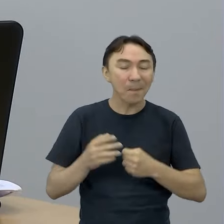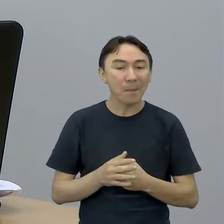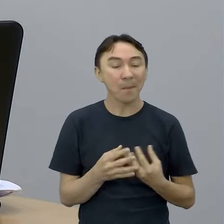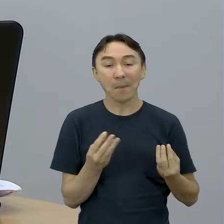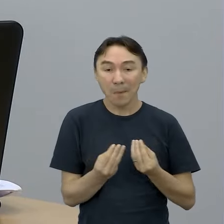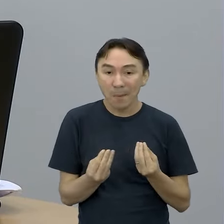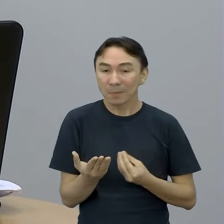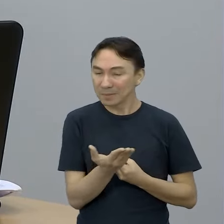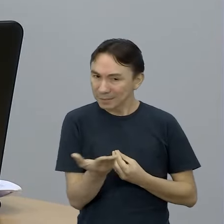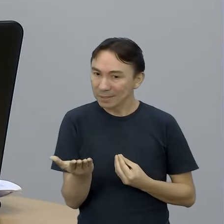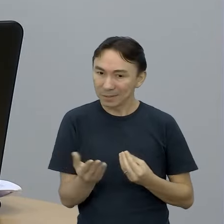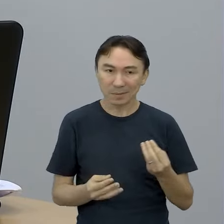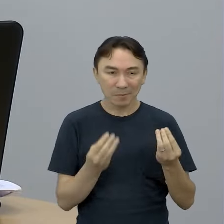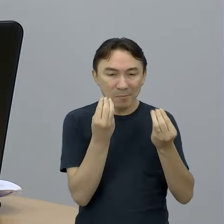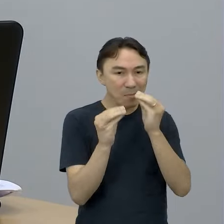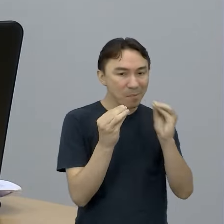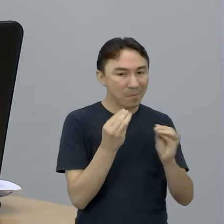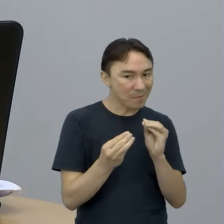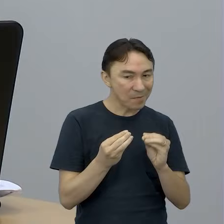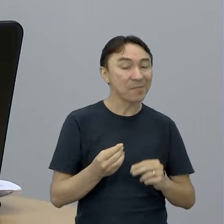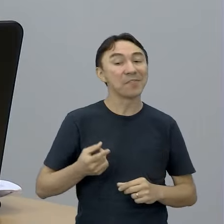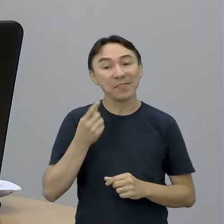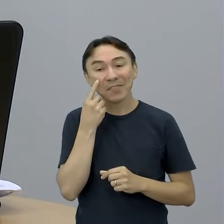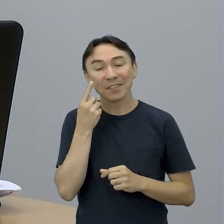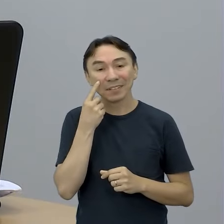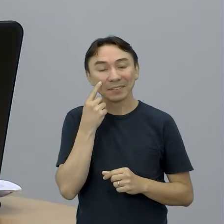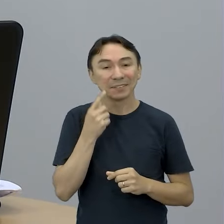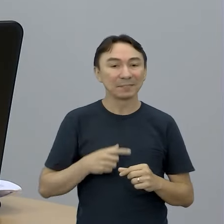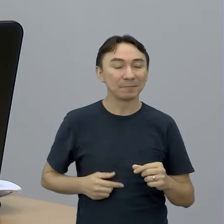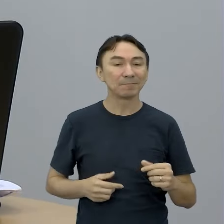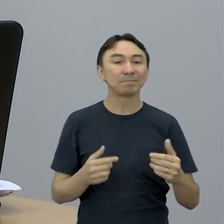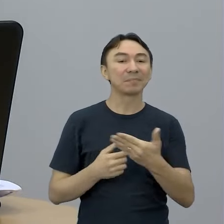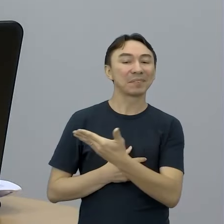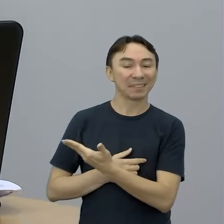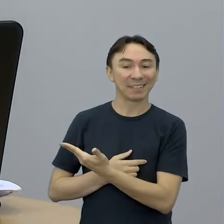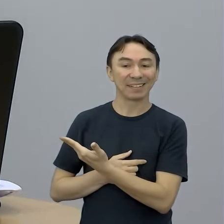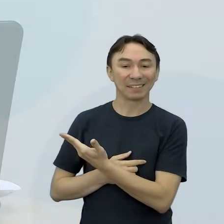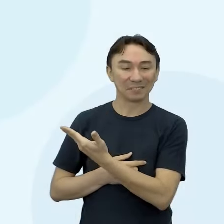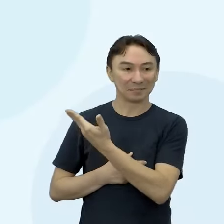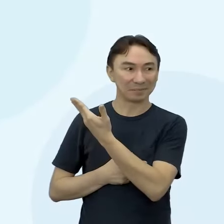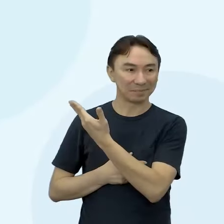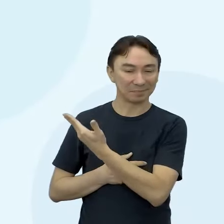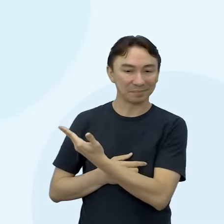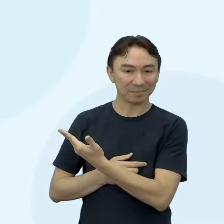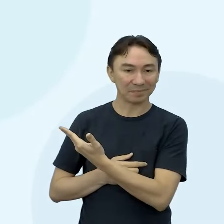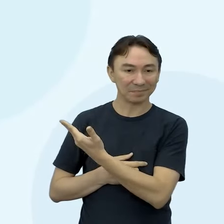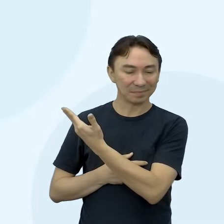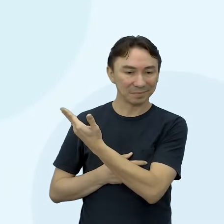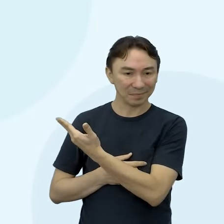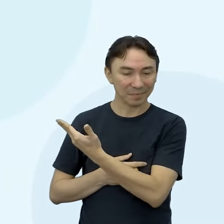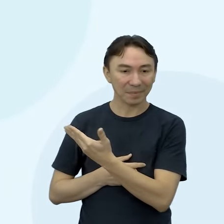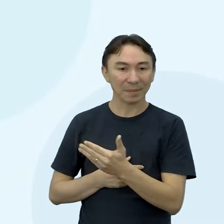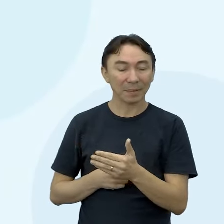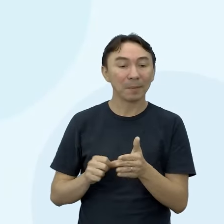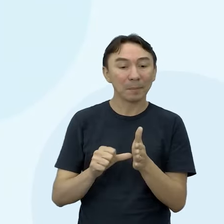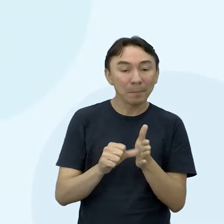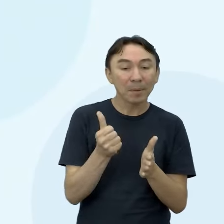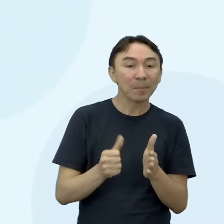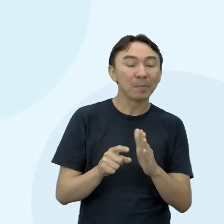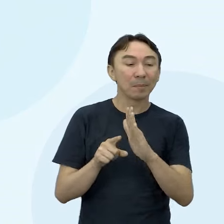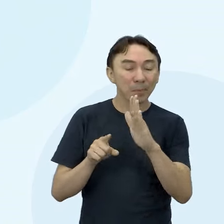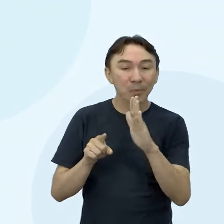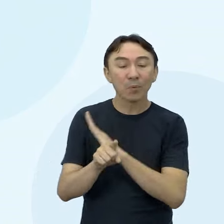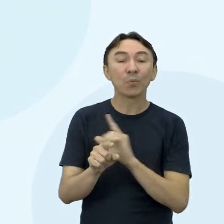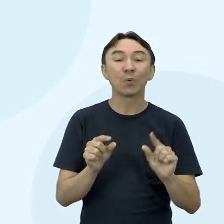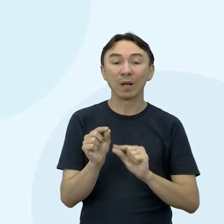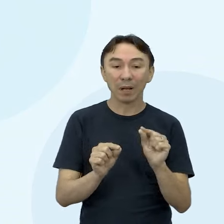que vocês colocaram. Pode pôr o anterior slide na tela? Isso, esse mesmo. Coloca pra gente. Então, a primeira pergunta aí, qual é a relação entre